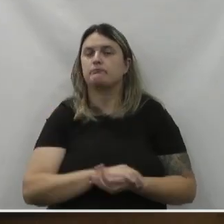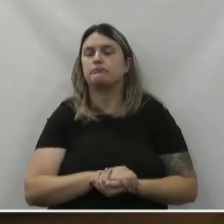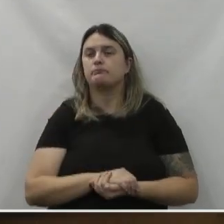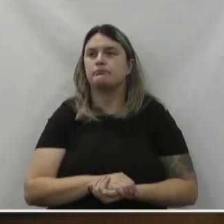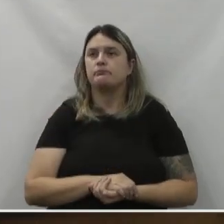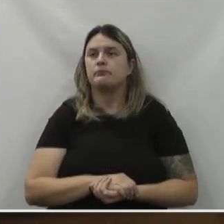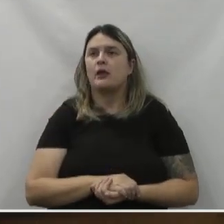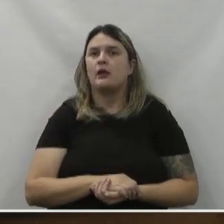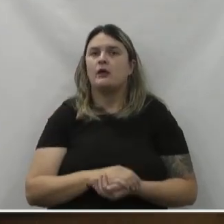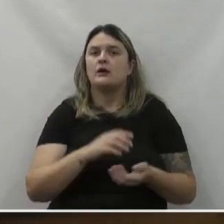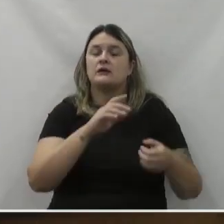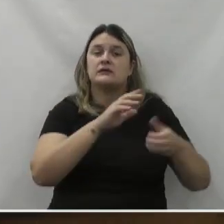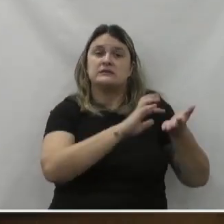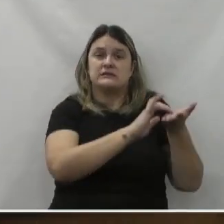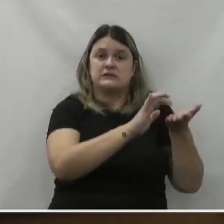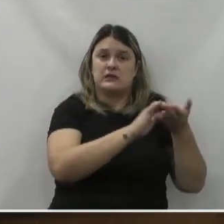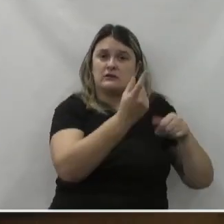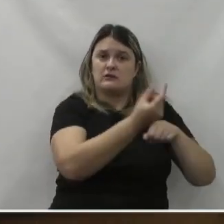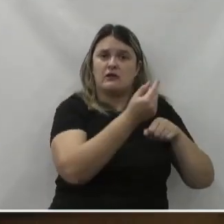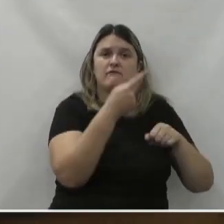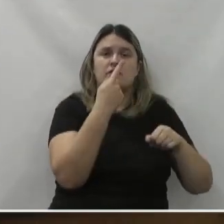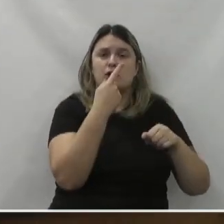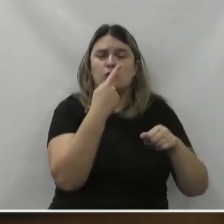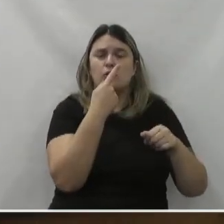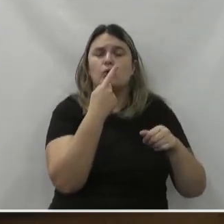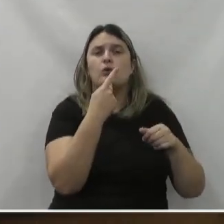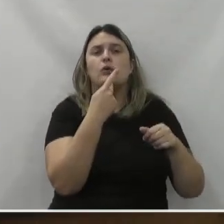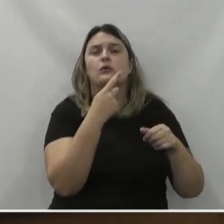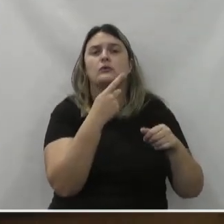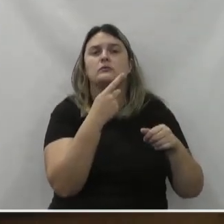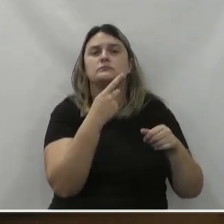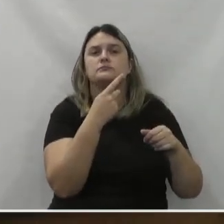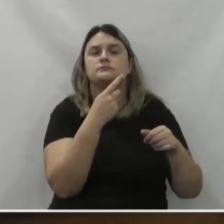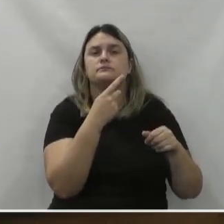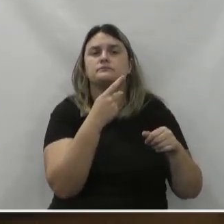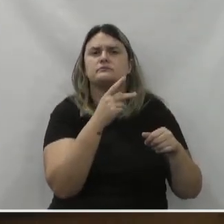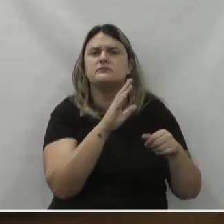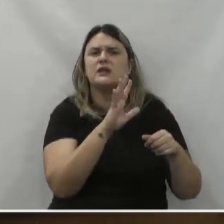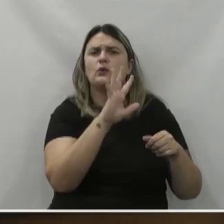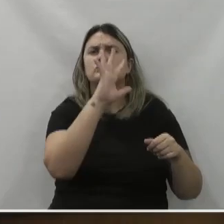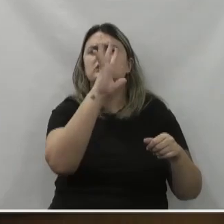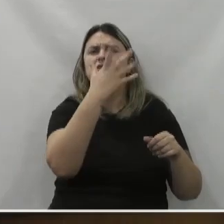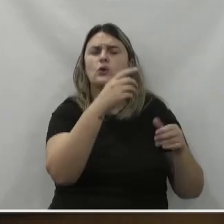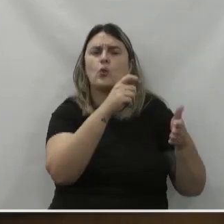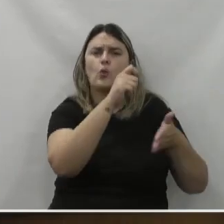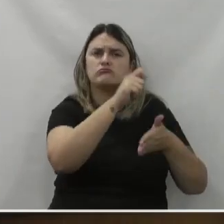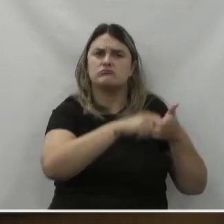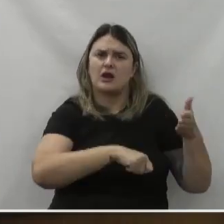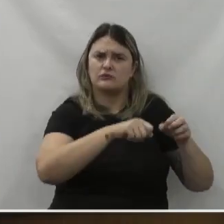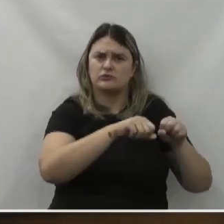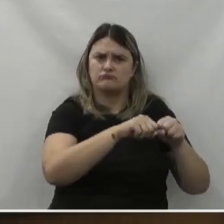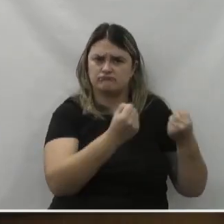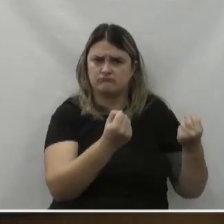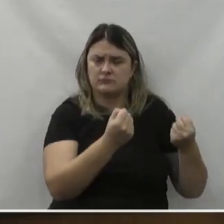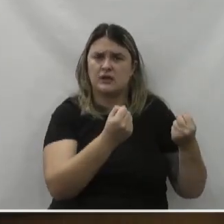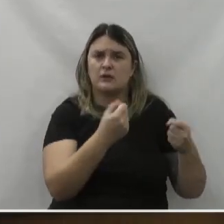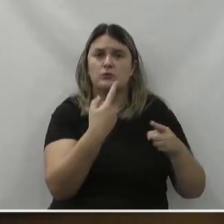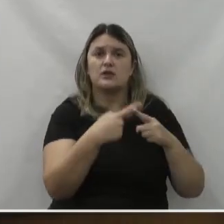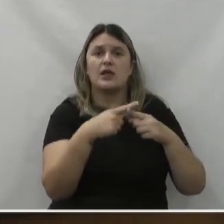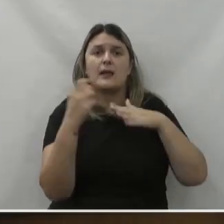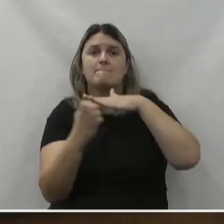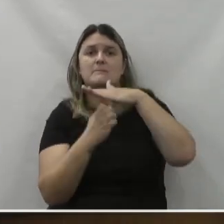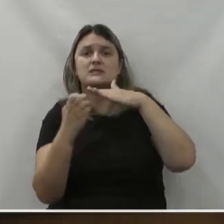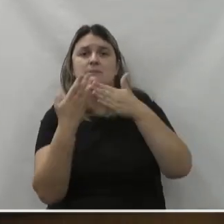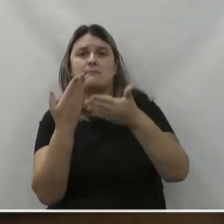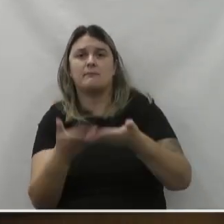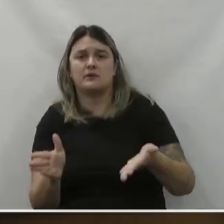e ele falou que houve o destravamento. Mas quando ele falou que houve o destravamento naquela época, é porque a empresa tinha perdido na